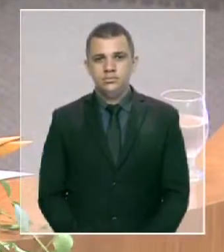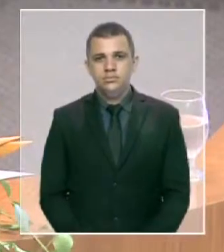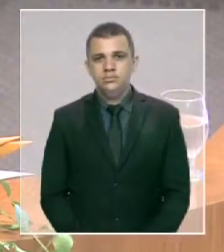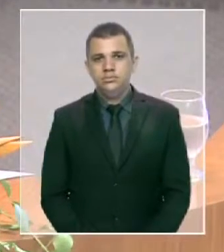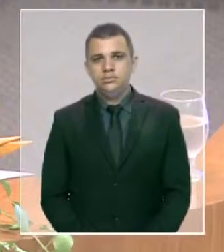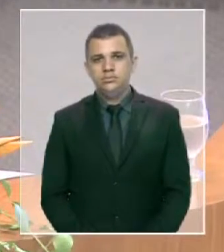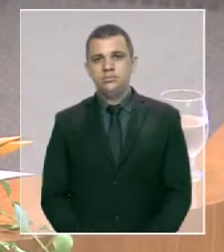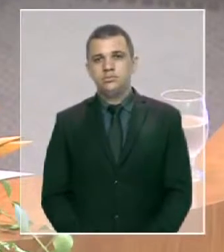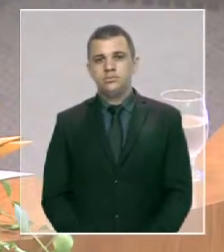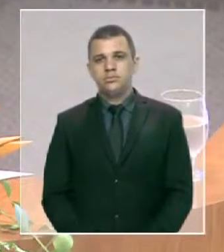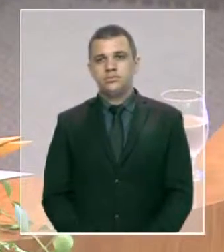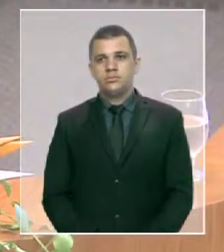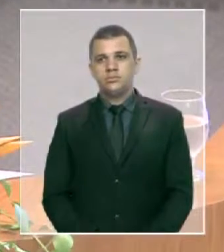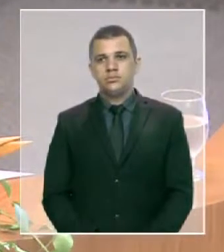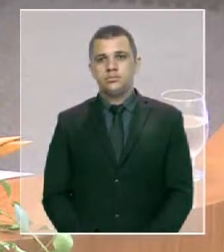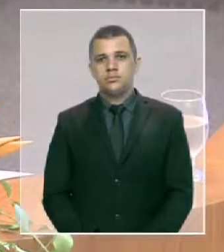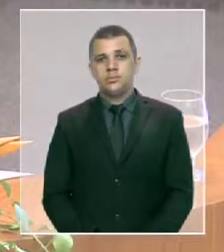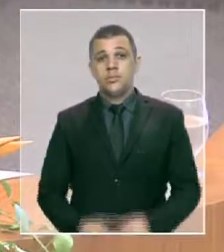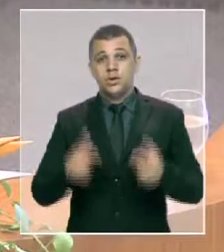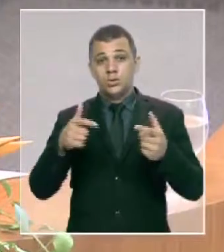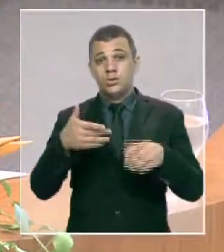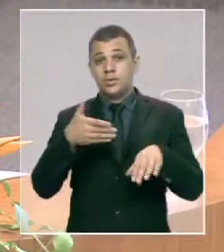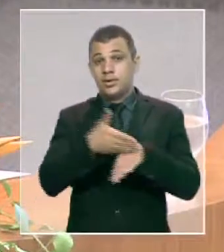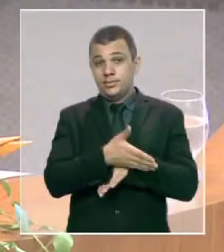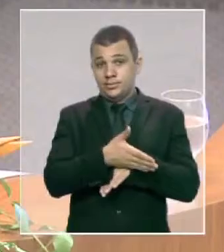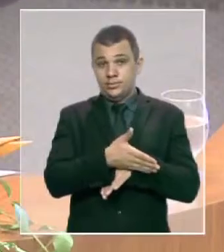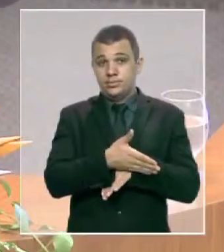O acesso para adentrar a